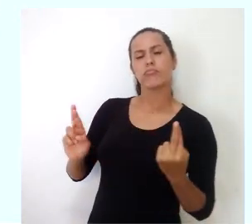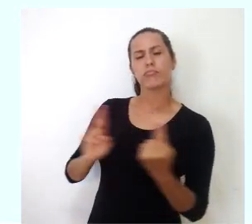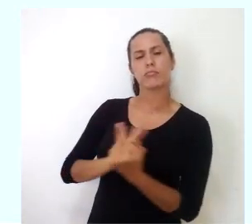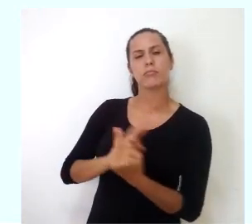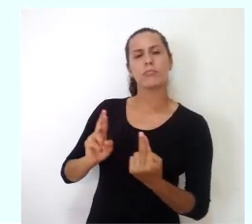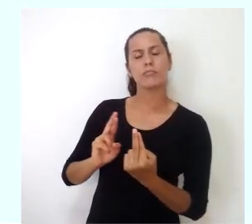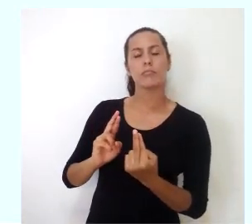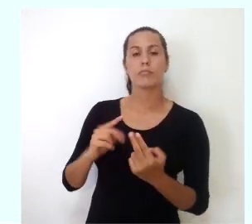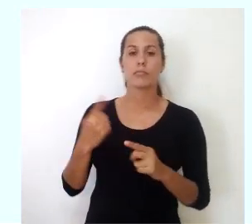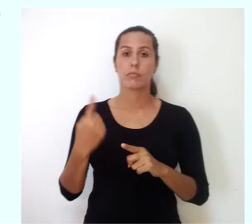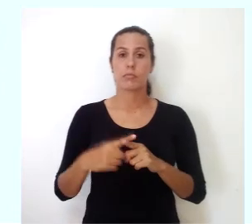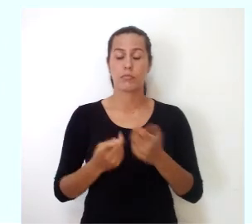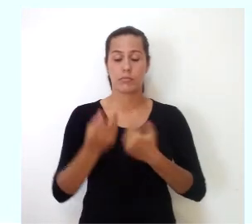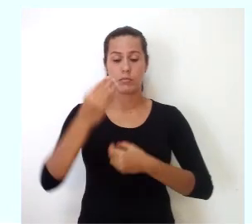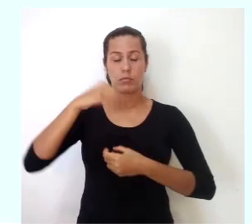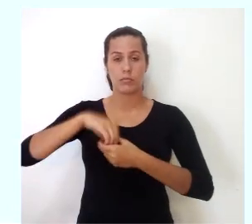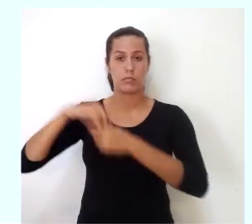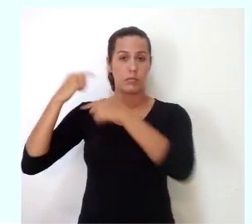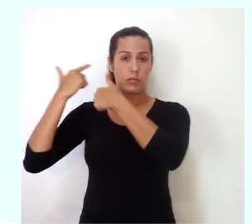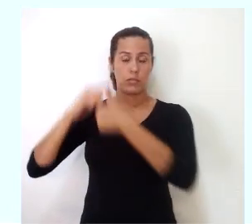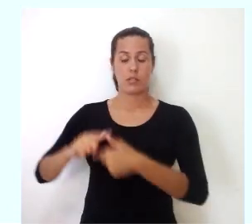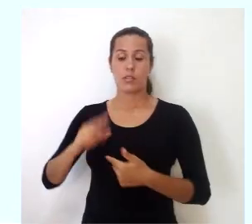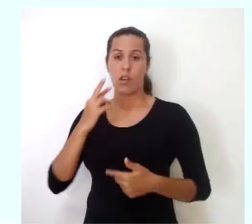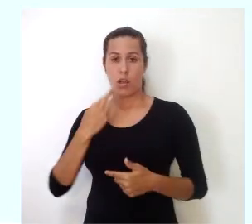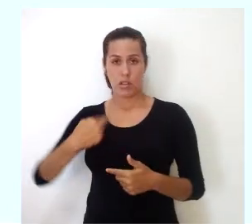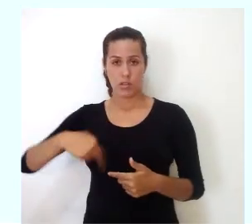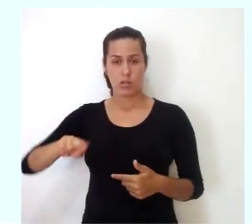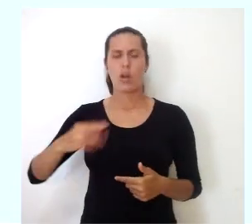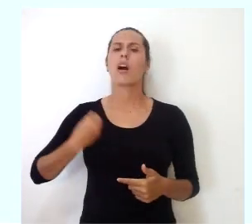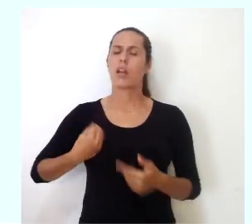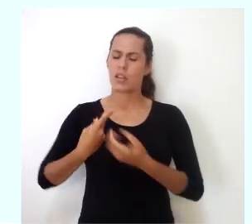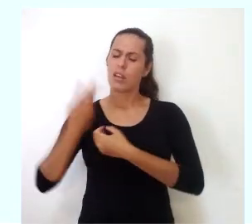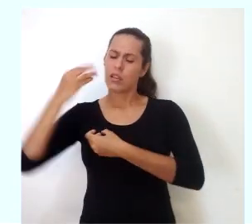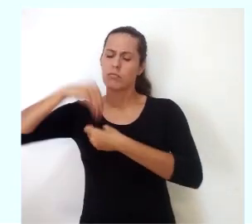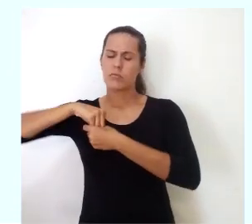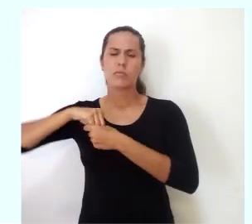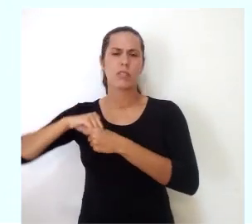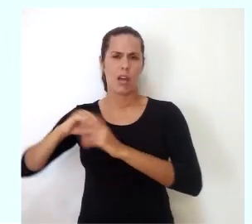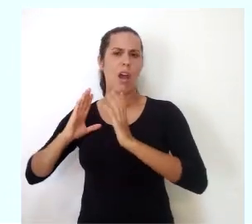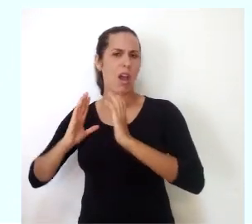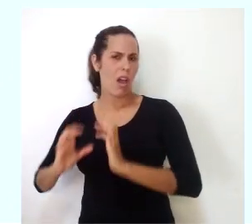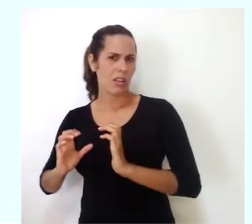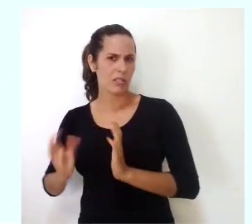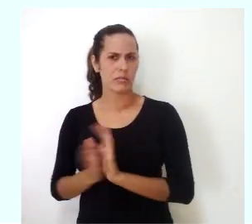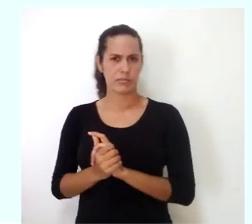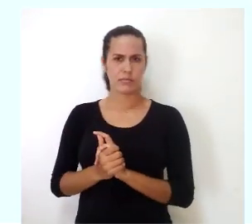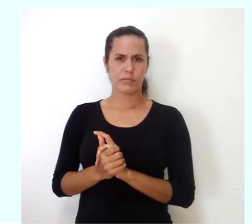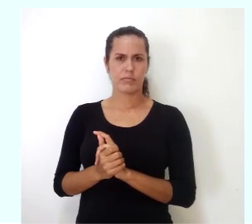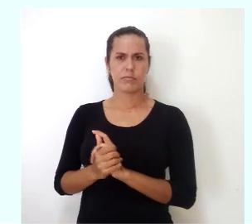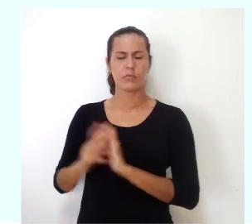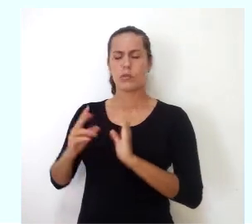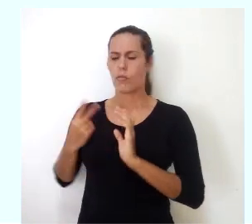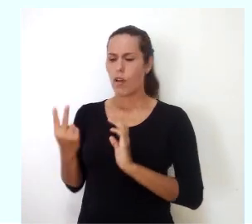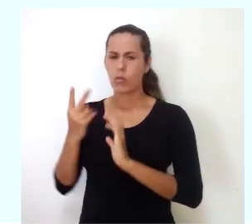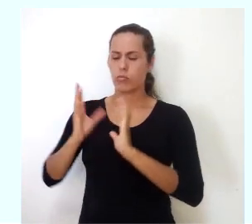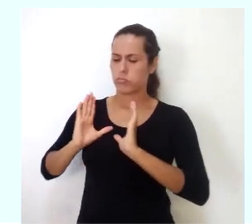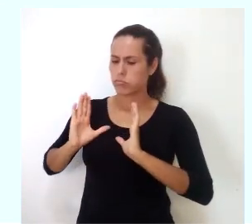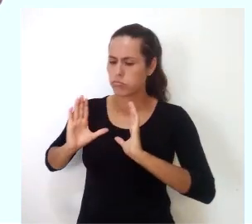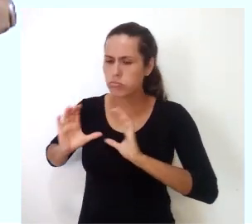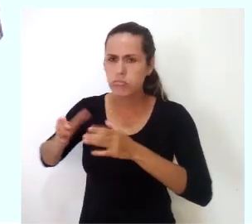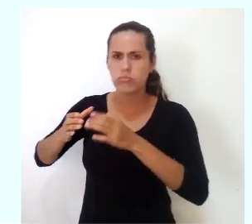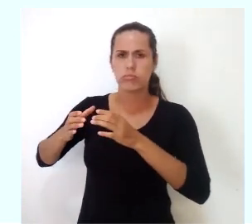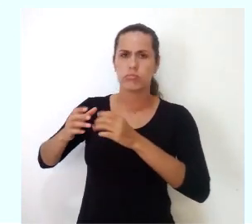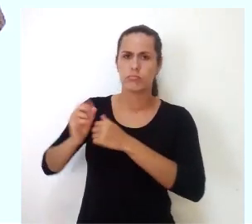conhecer que as tradições religiosas, elas têm a sua ética, a sua conduta, certo? Então são